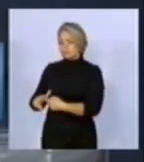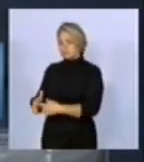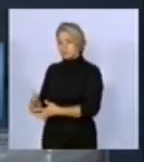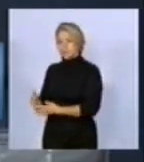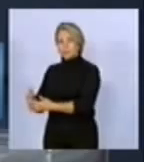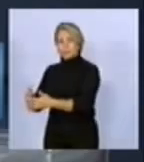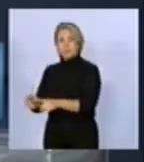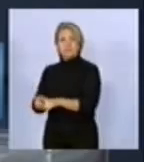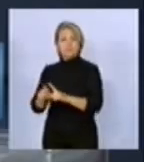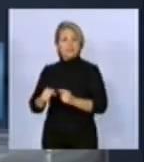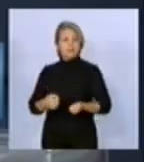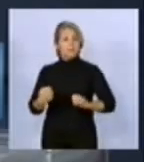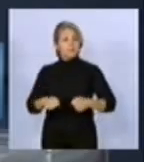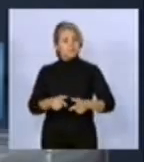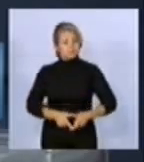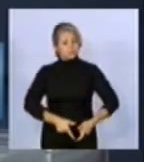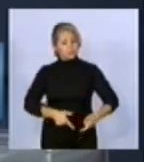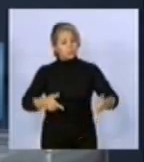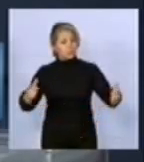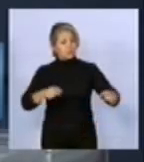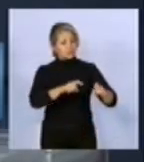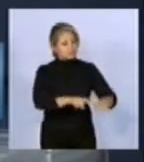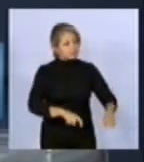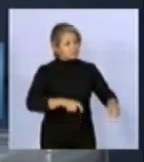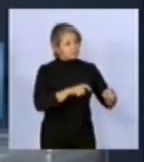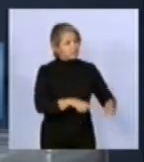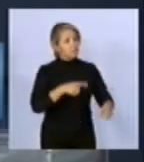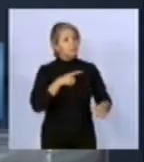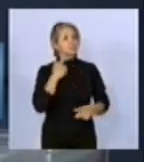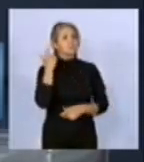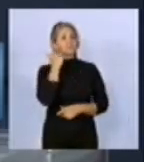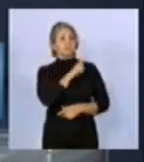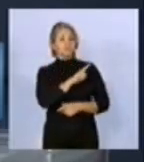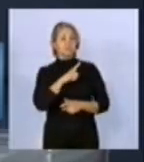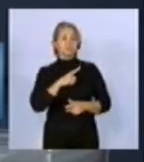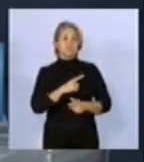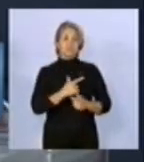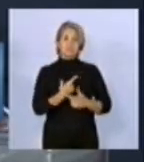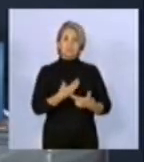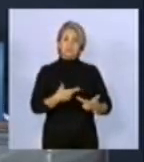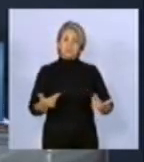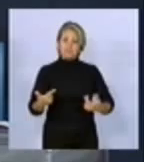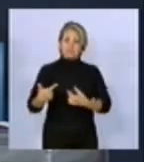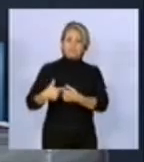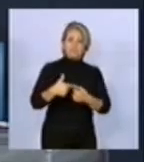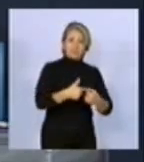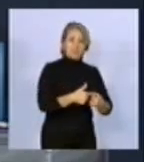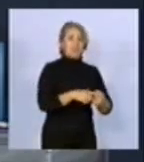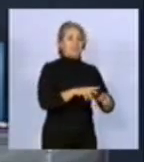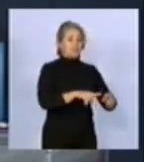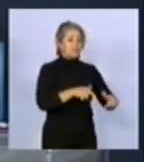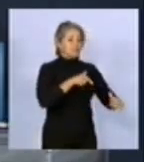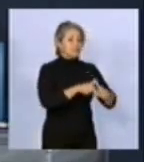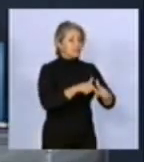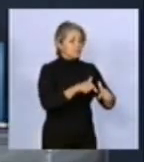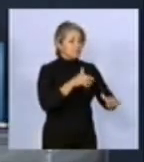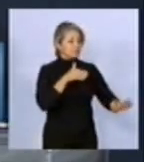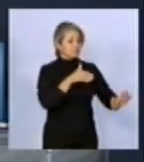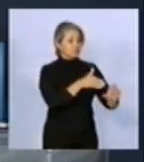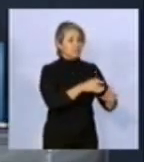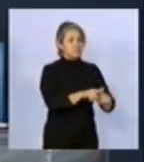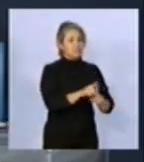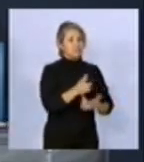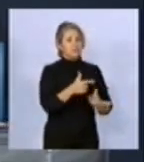produção para atender ao mercado crescente de biocombustíveis de quantos empregos diretos e indiretos serão